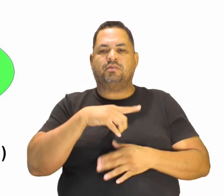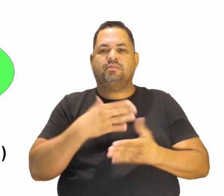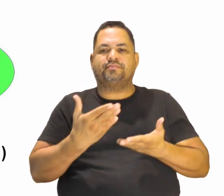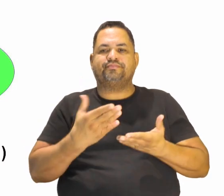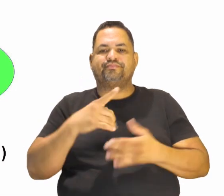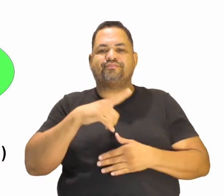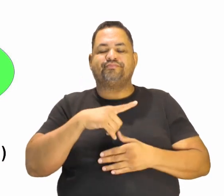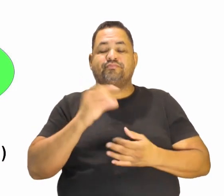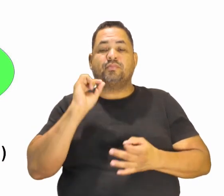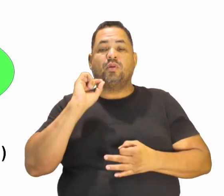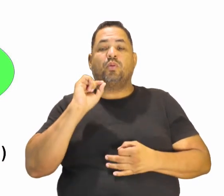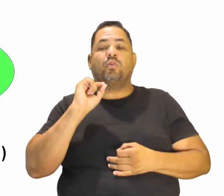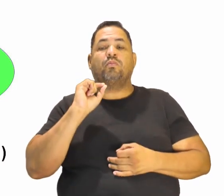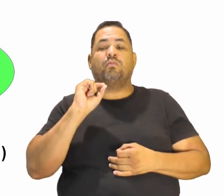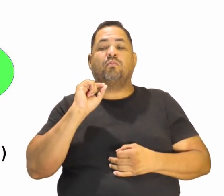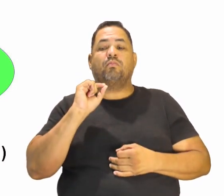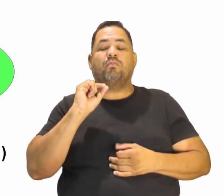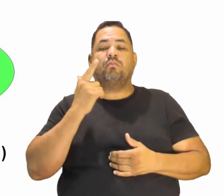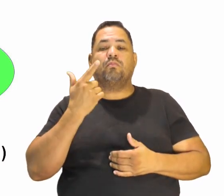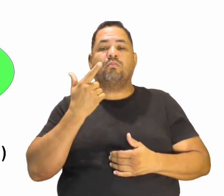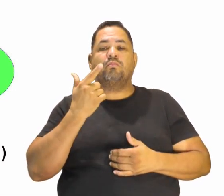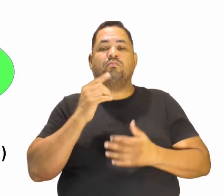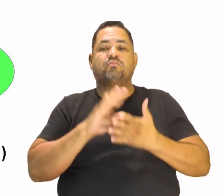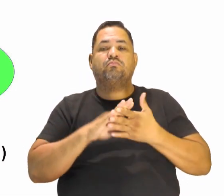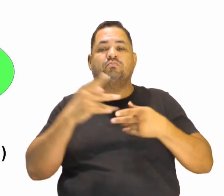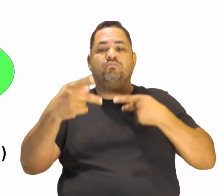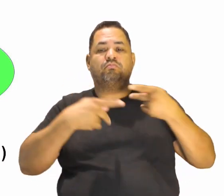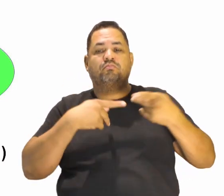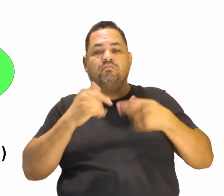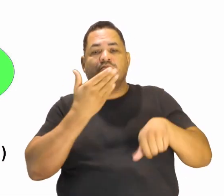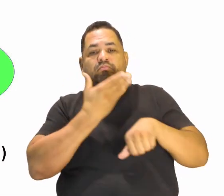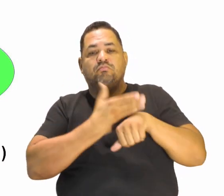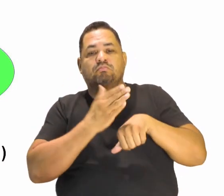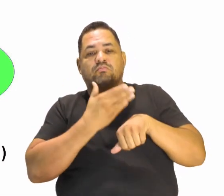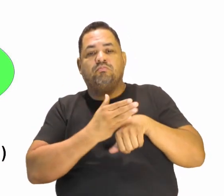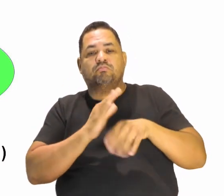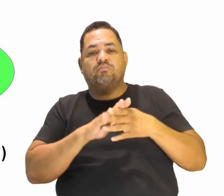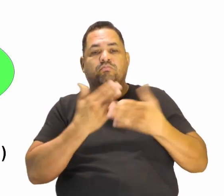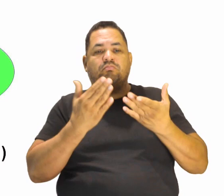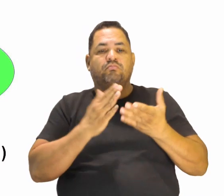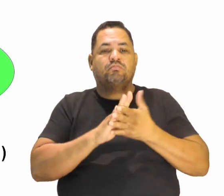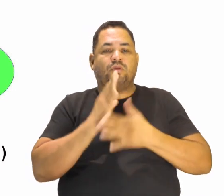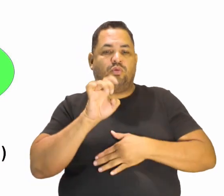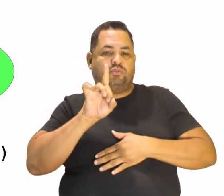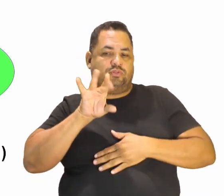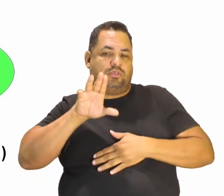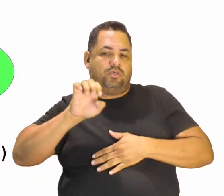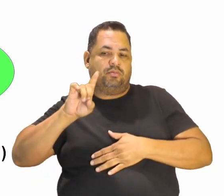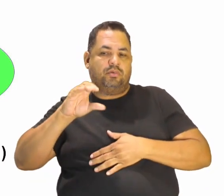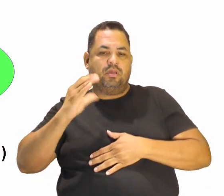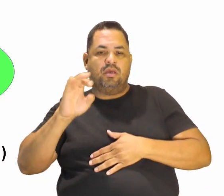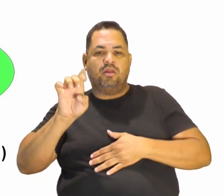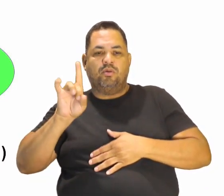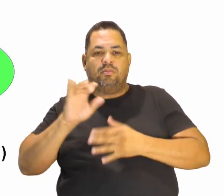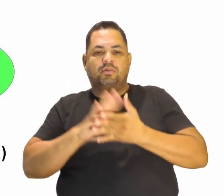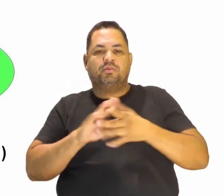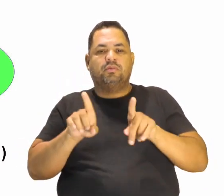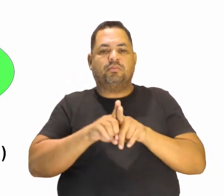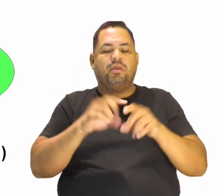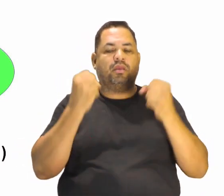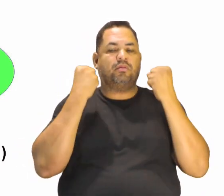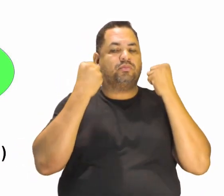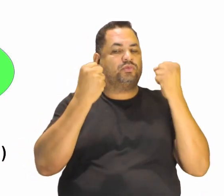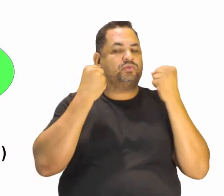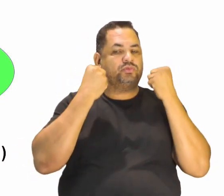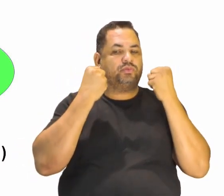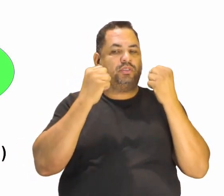gente tem o quê? A gente tem aí programas de exercícios onde tem condicionamento aeróbio, condicionamento muscular